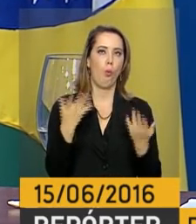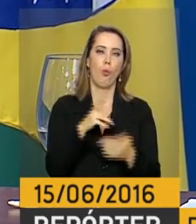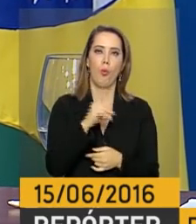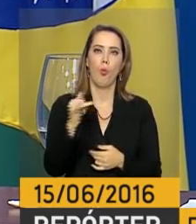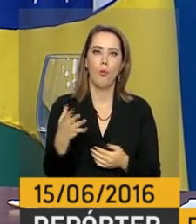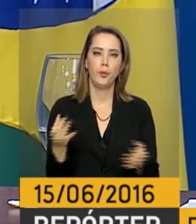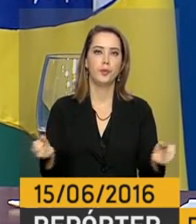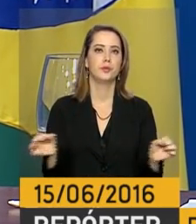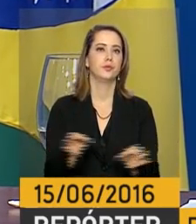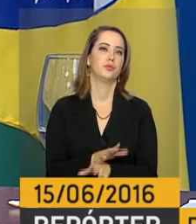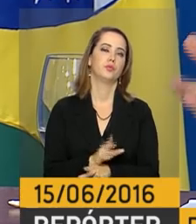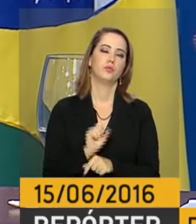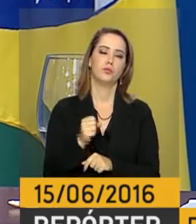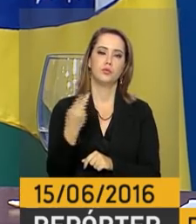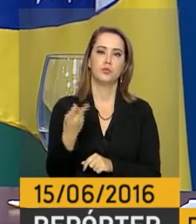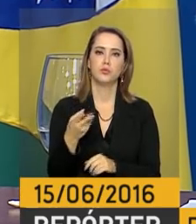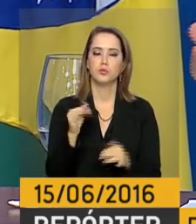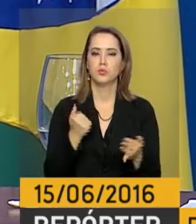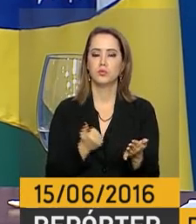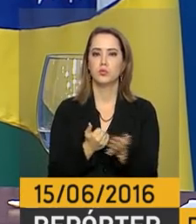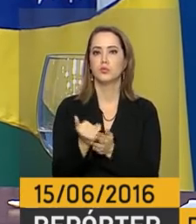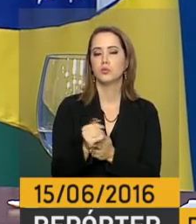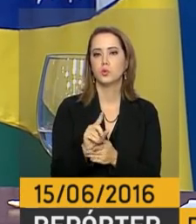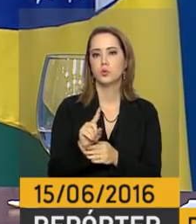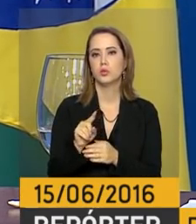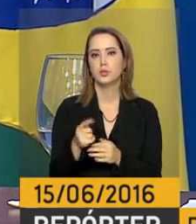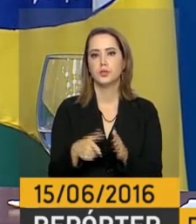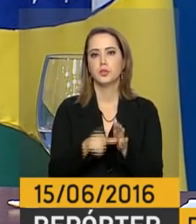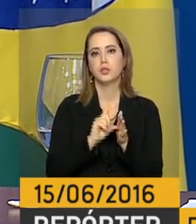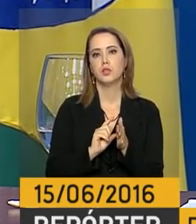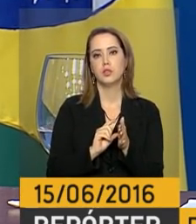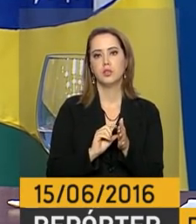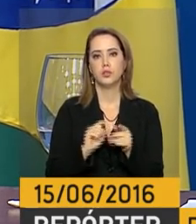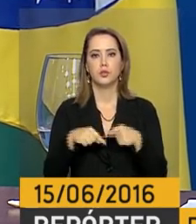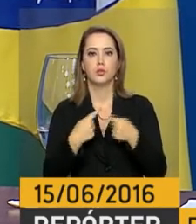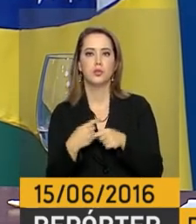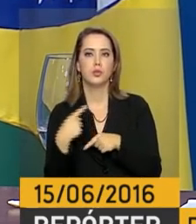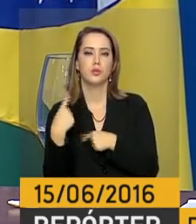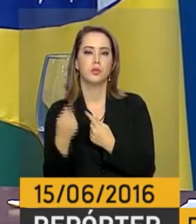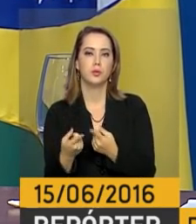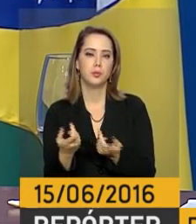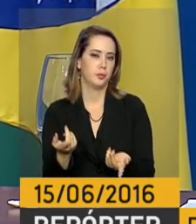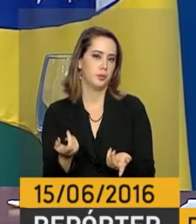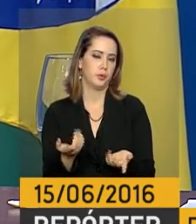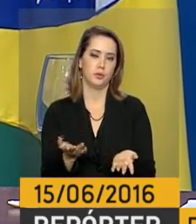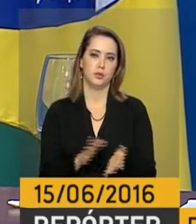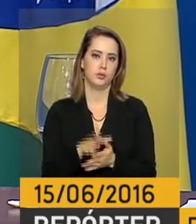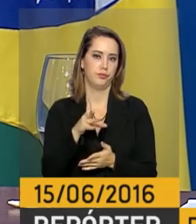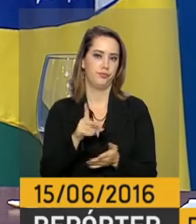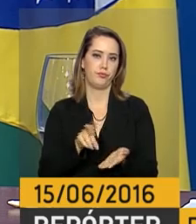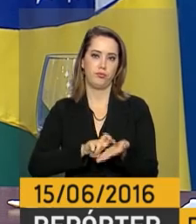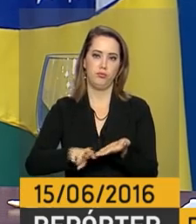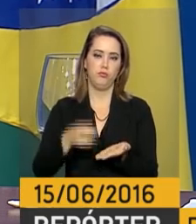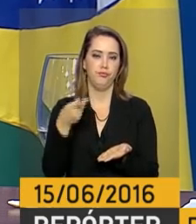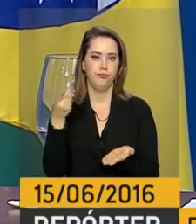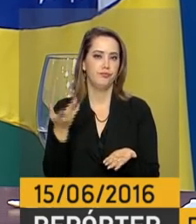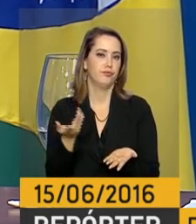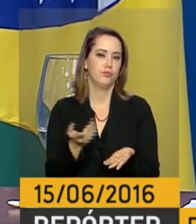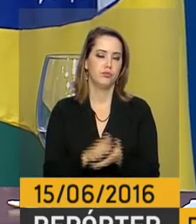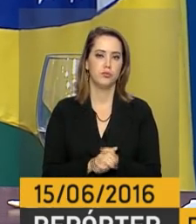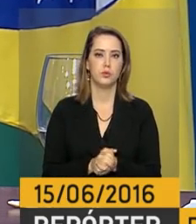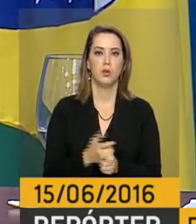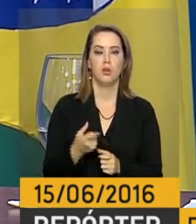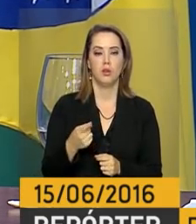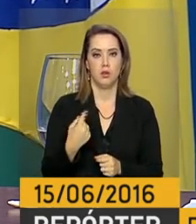terminar e etc, ou se vai terminar antes ou depois dessa ou daquela votação. Do nosso ponto de vista, como eu já mencionei